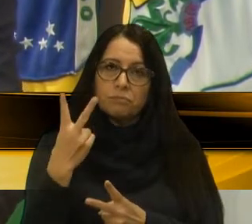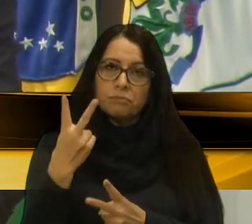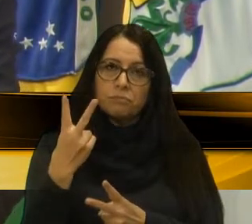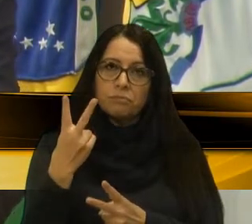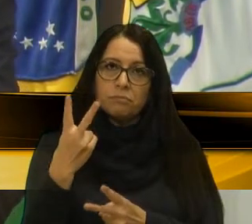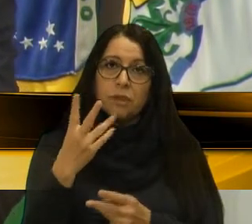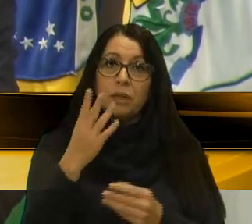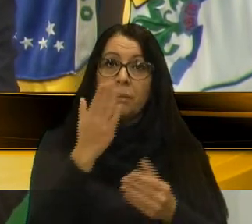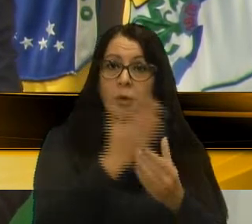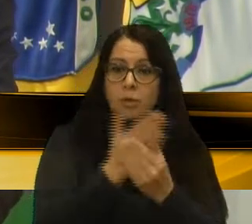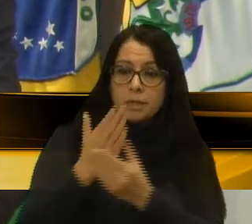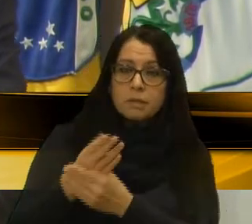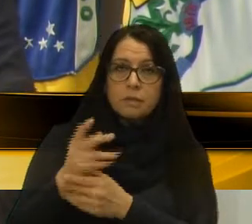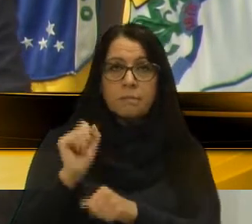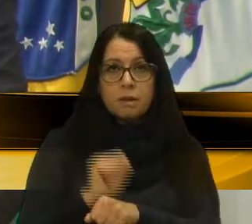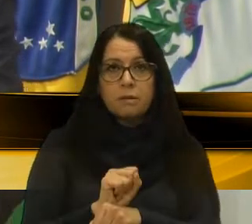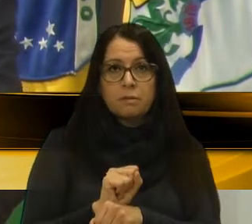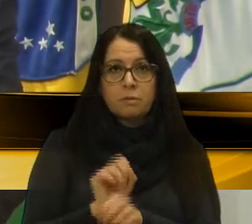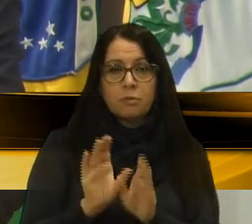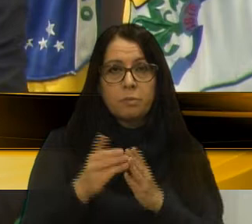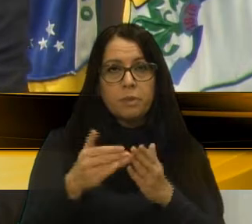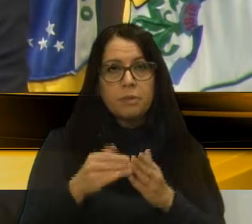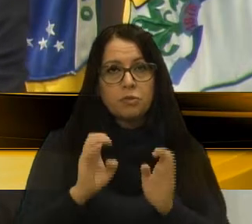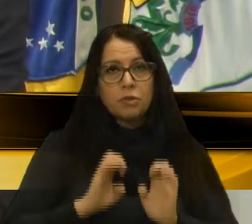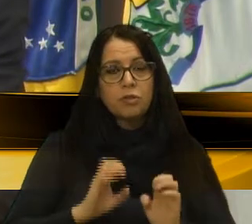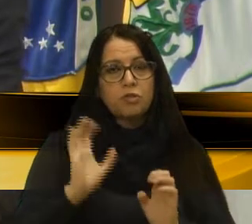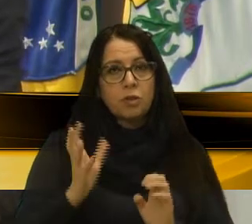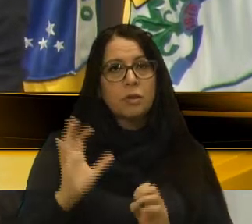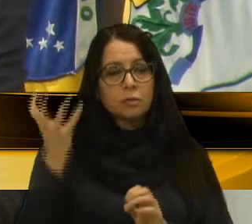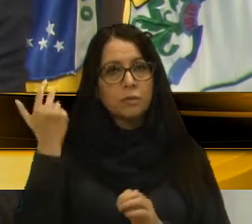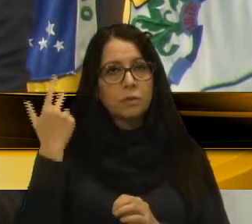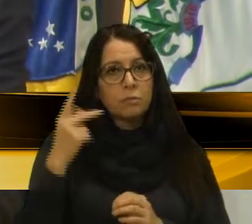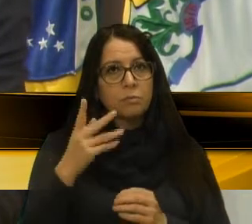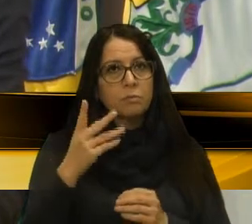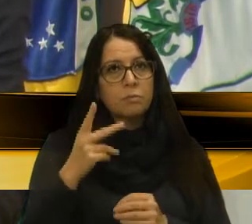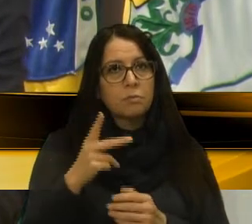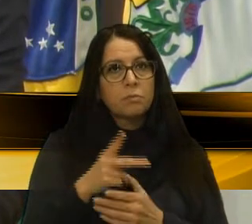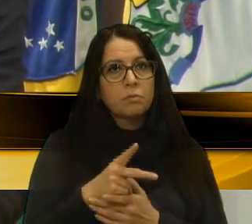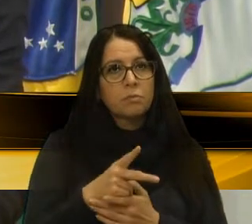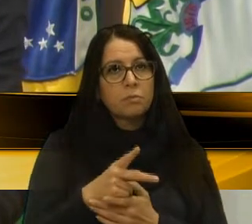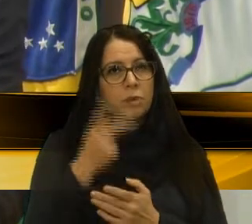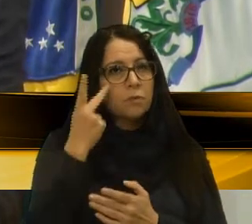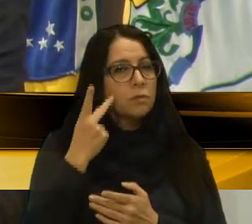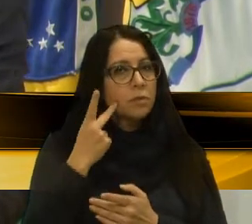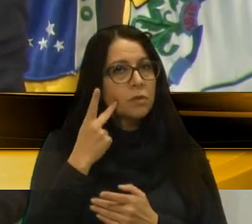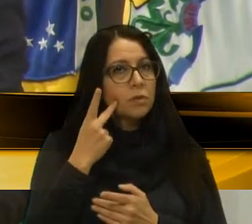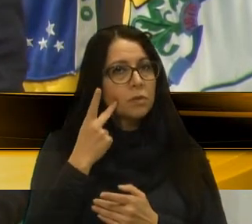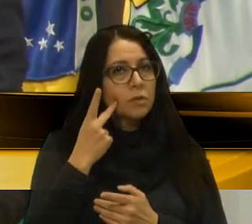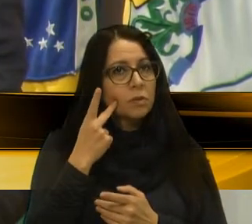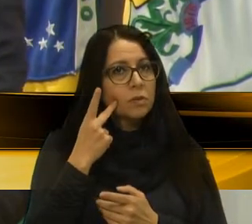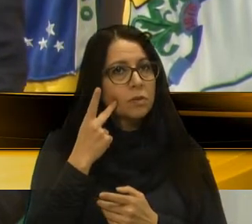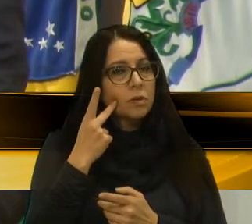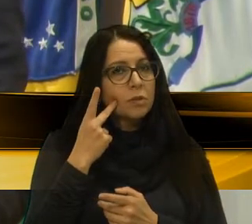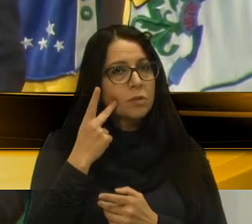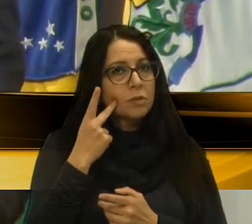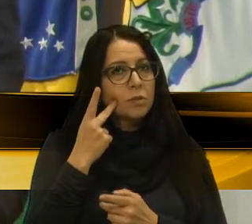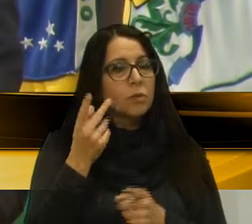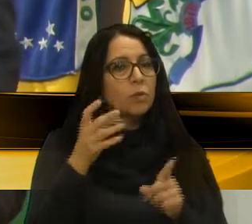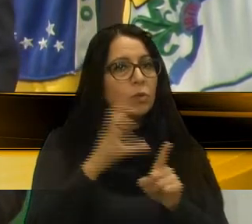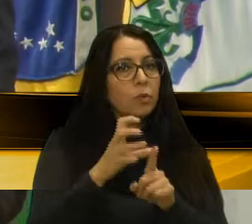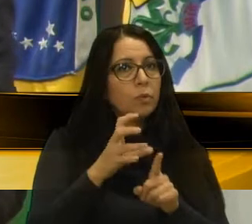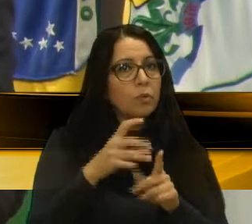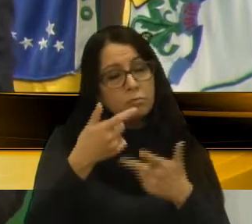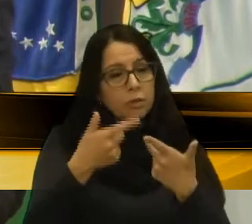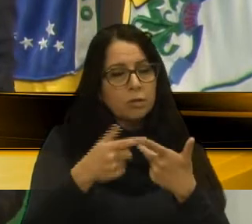parados na Comissão de Ética. Um deles já foi resolvido, que é o processo do vereador Renato Nunes em desfavor do vereador Rafael